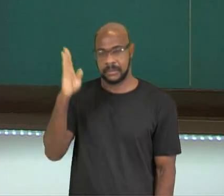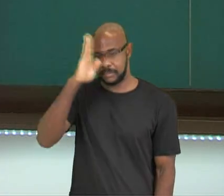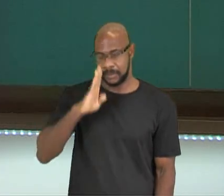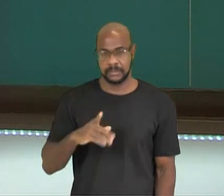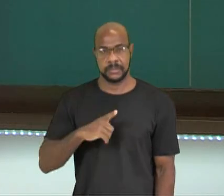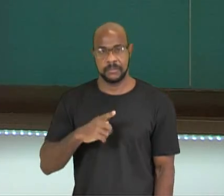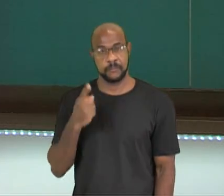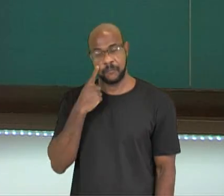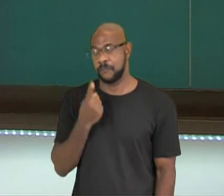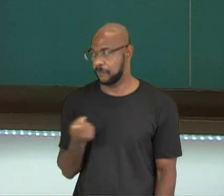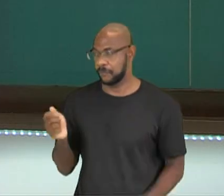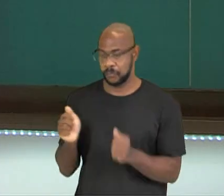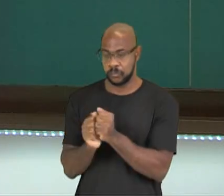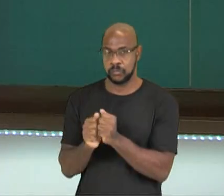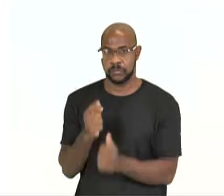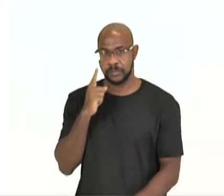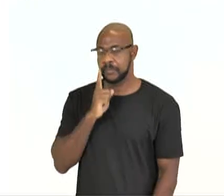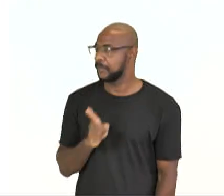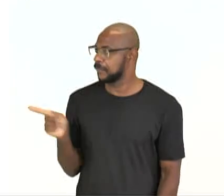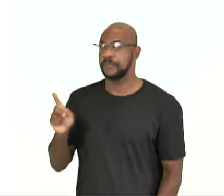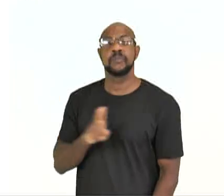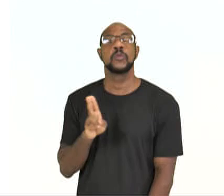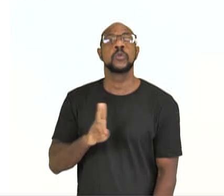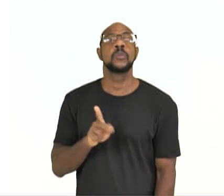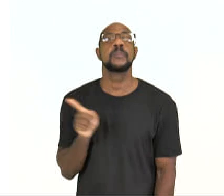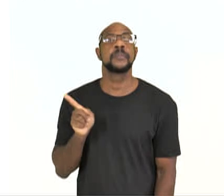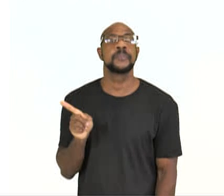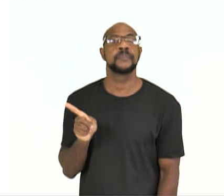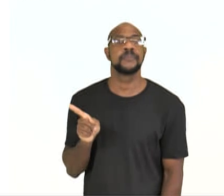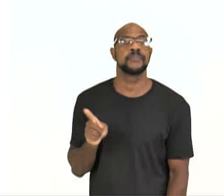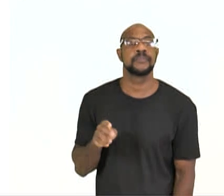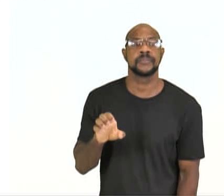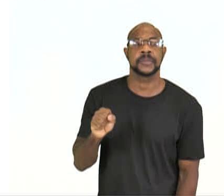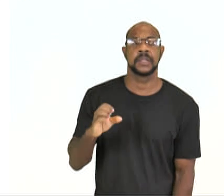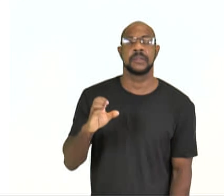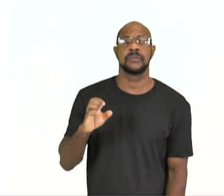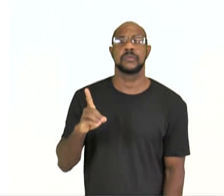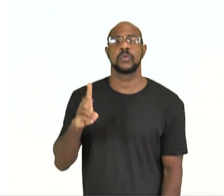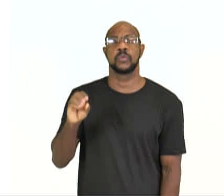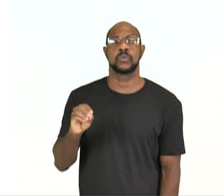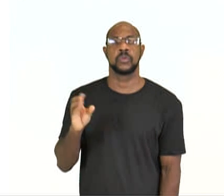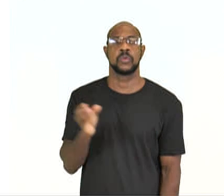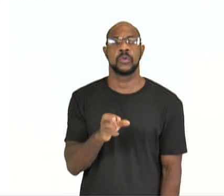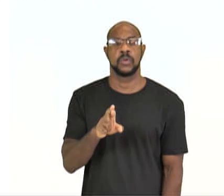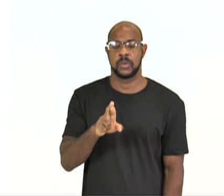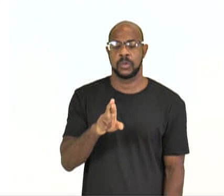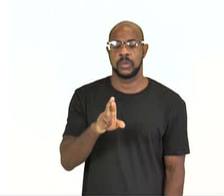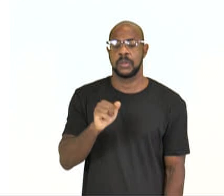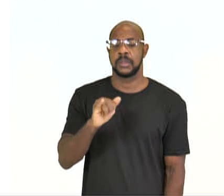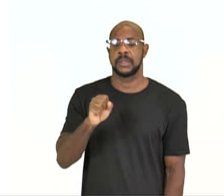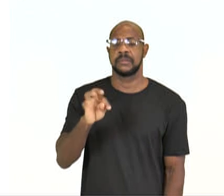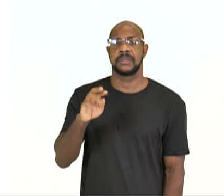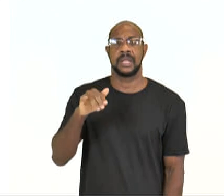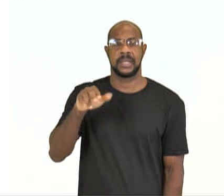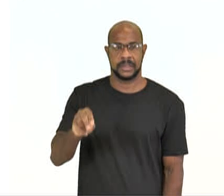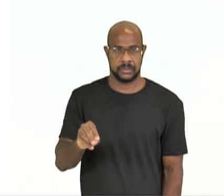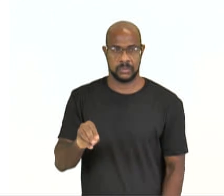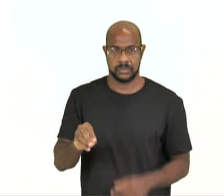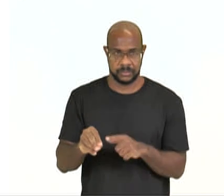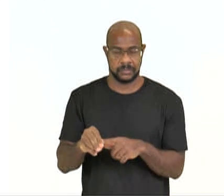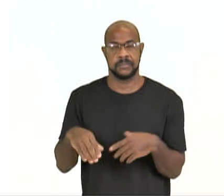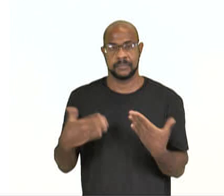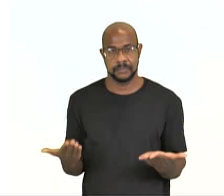Vamos ver juntos lá. Os chamados escudos cristalinos ou maciços